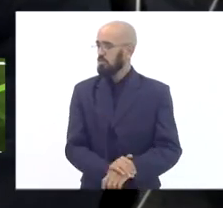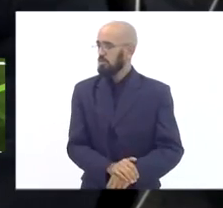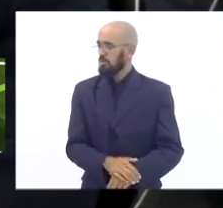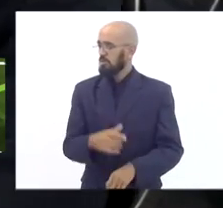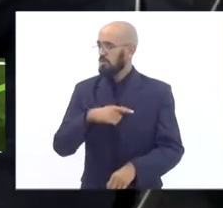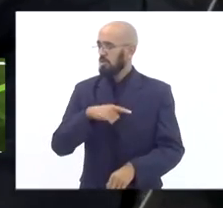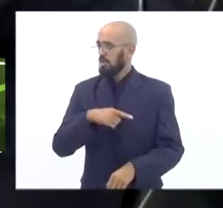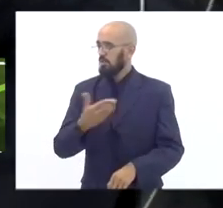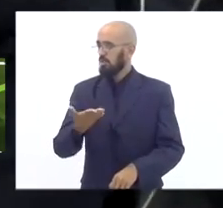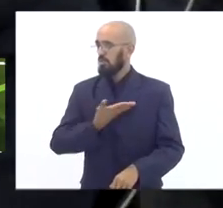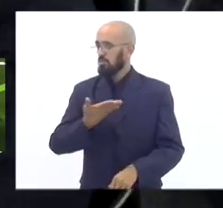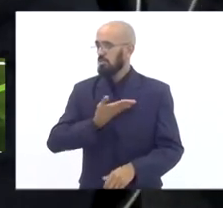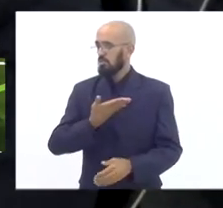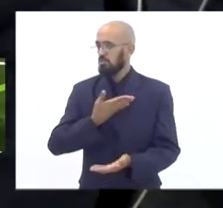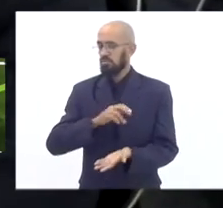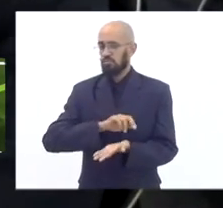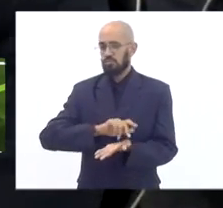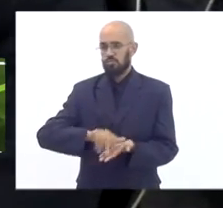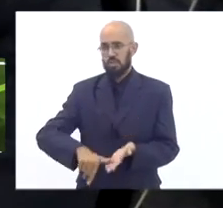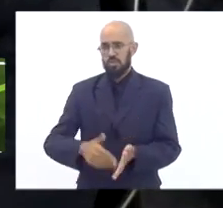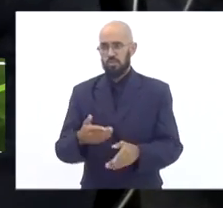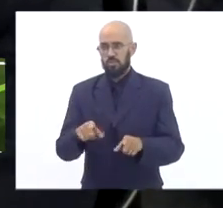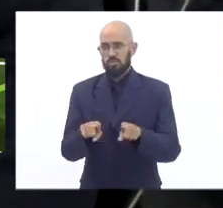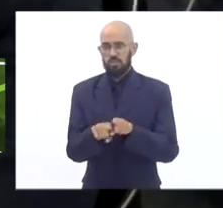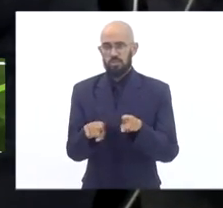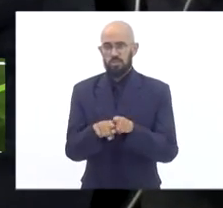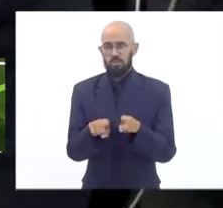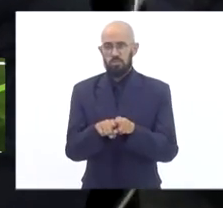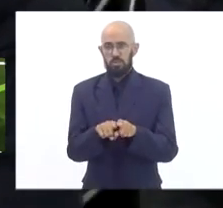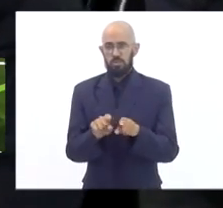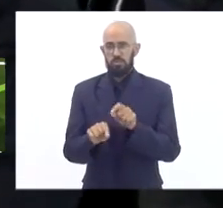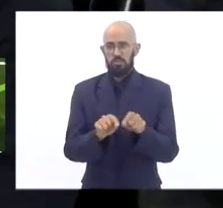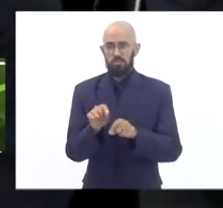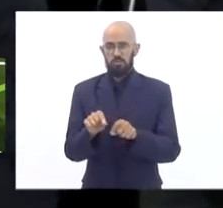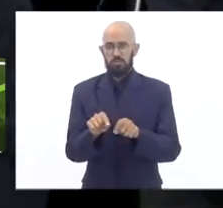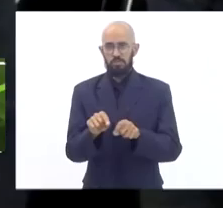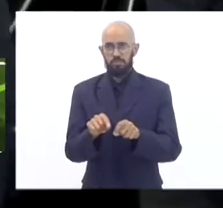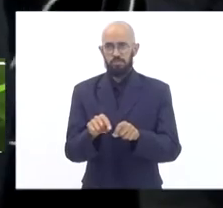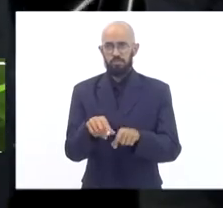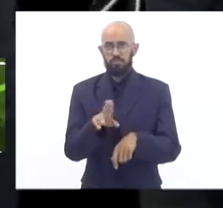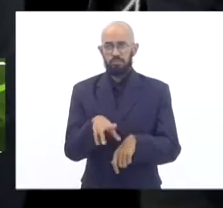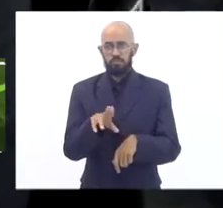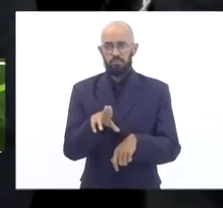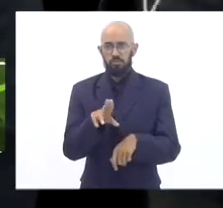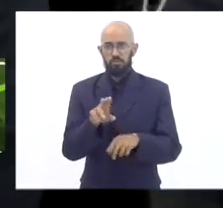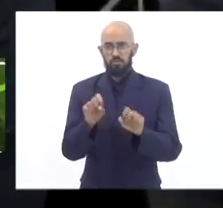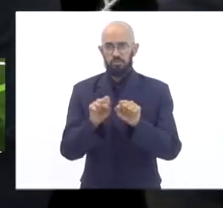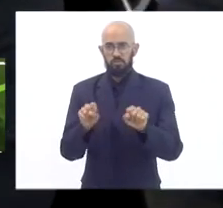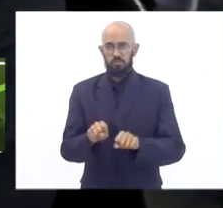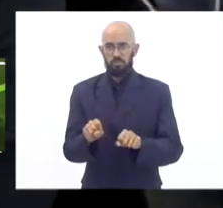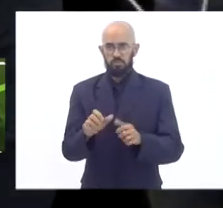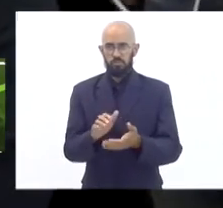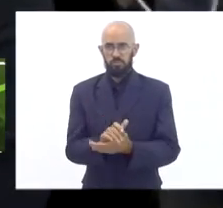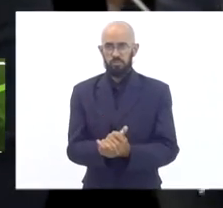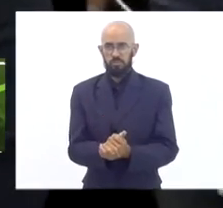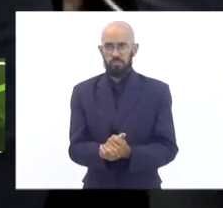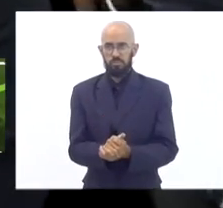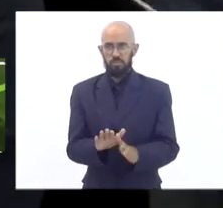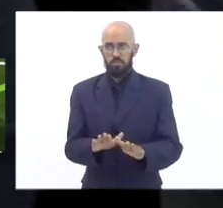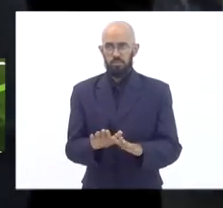Fluminense, trabalhei em Bom Sucesso, então também fui, durante alguns momentos da minha vida, usuário do sistema, sempre muito ruim.